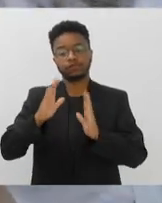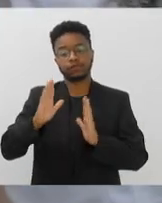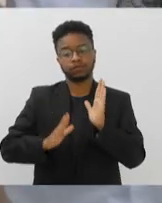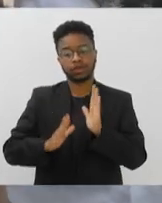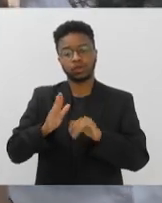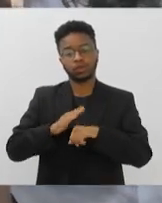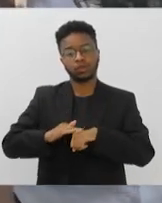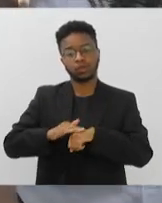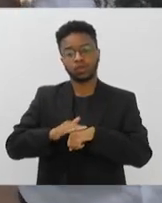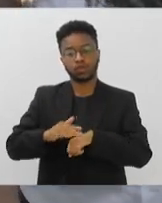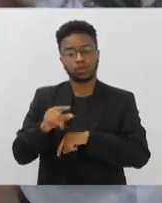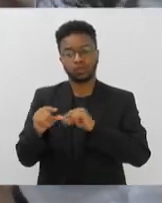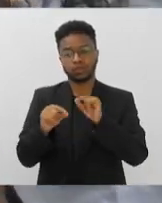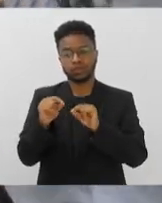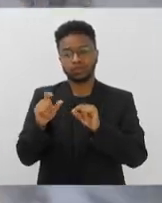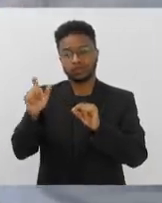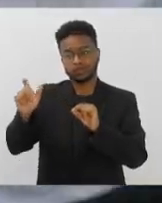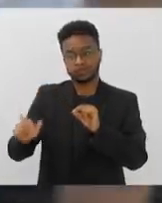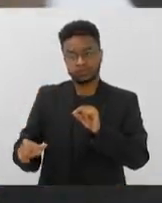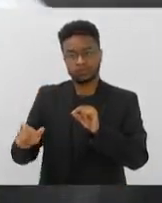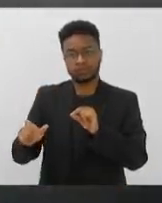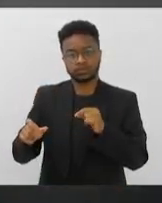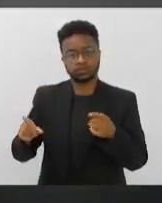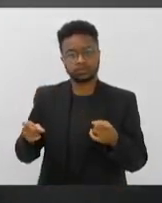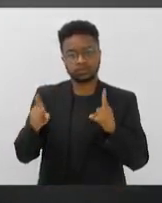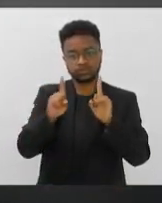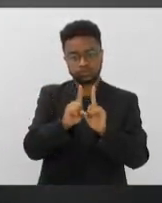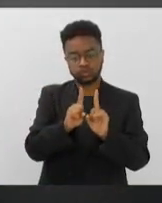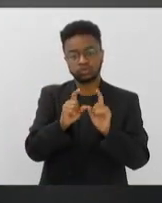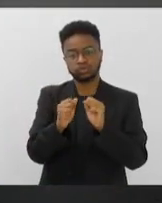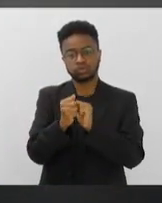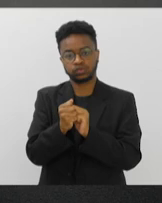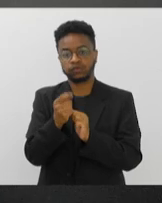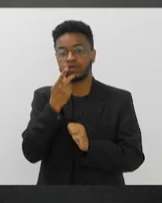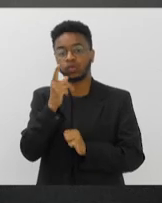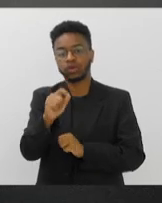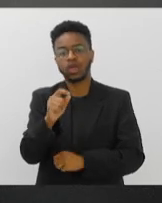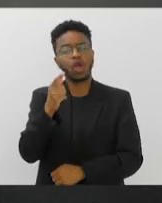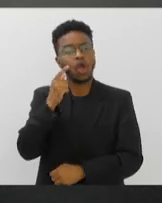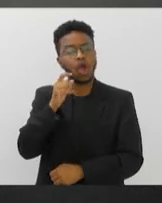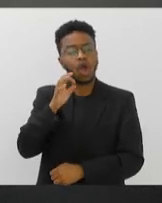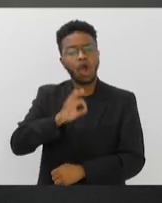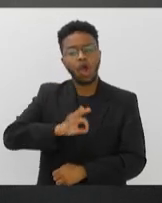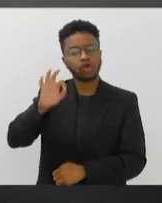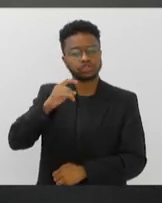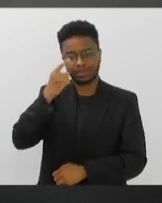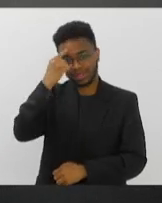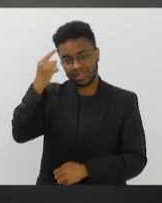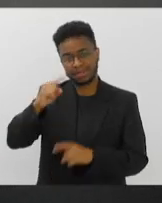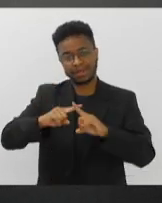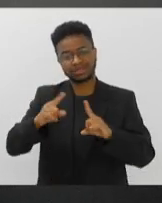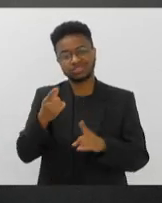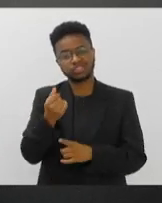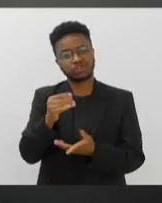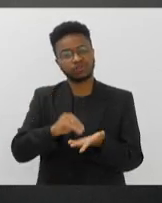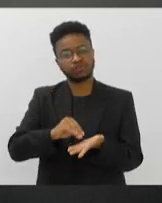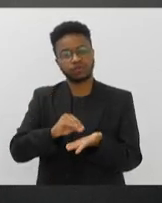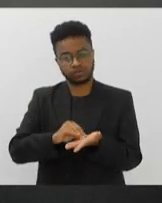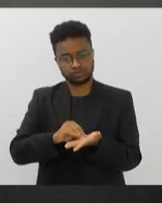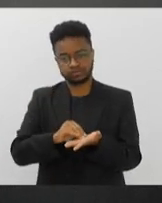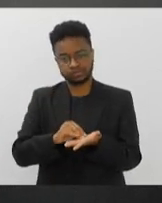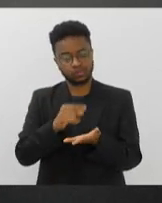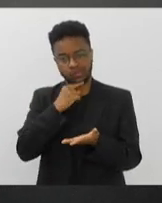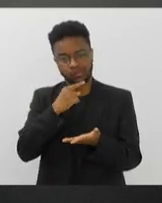conversa uma das pessoas que compunham o grupo falou olha só a ideia é ótima mas não tem dinheiro Não tem dinheiro no